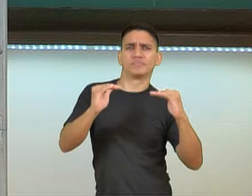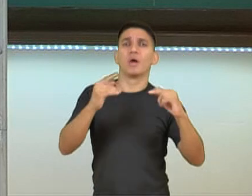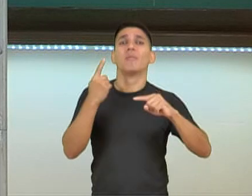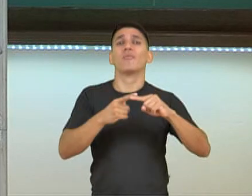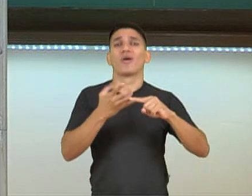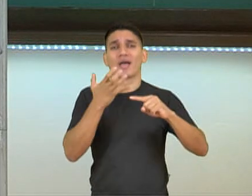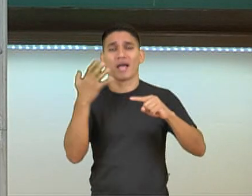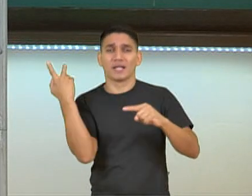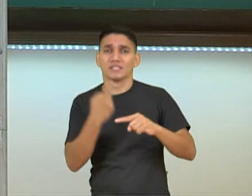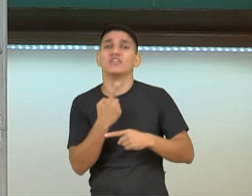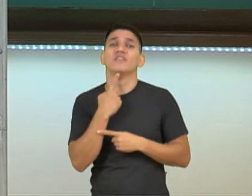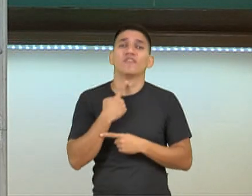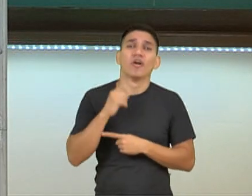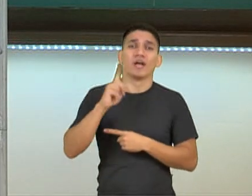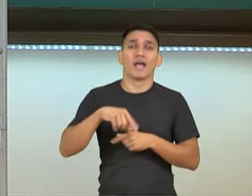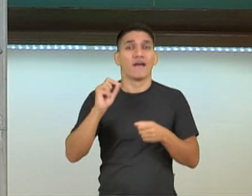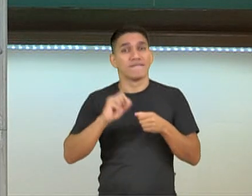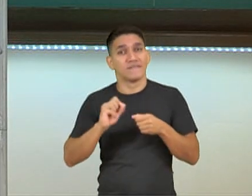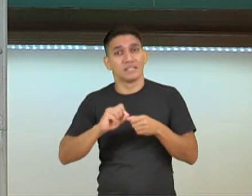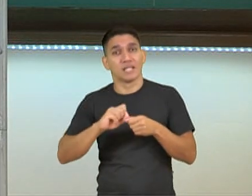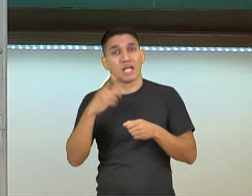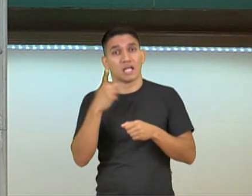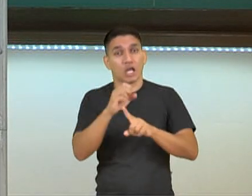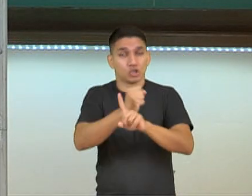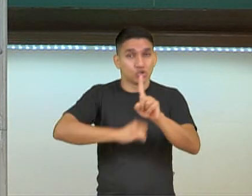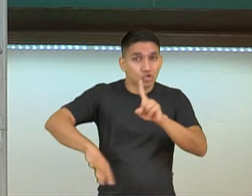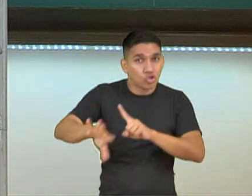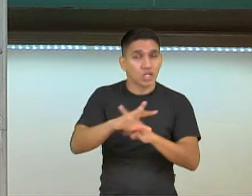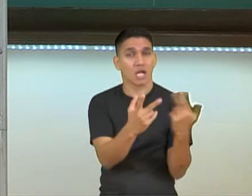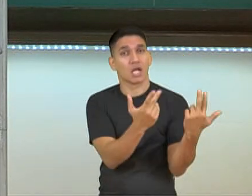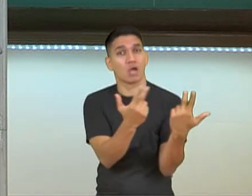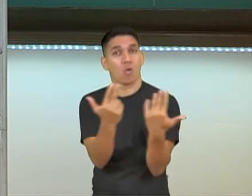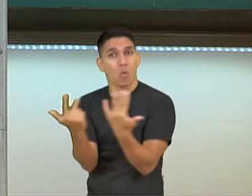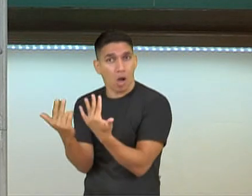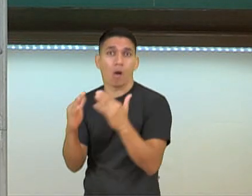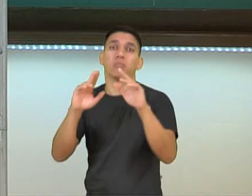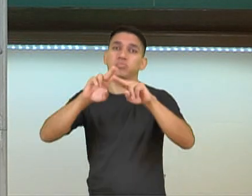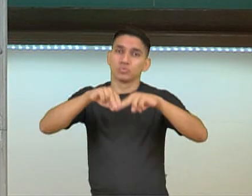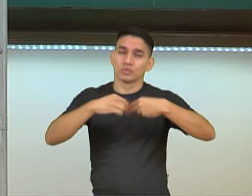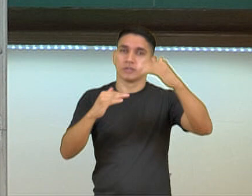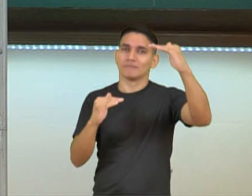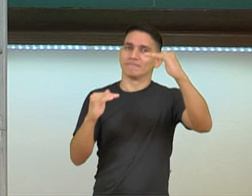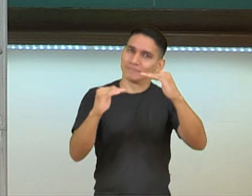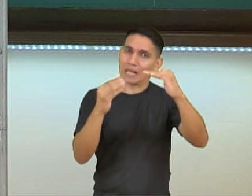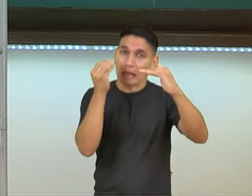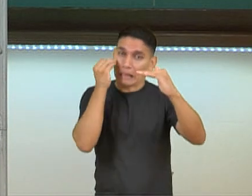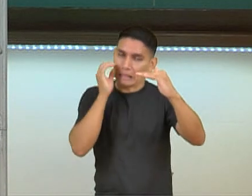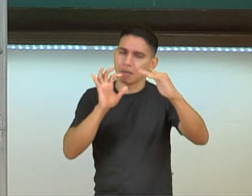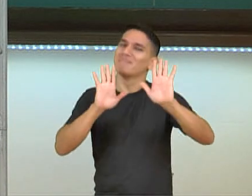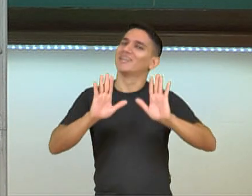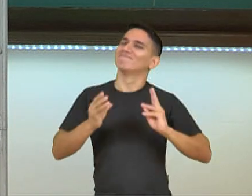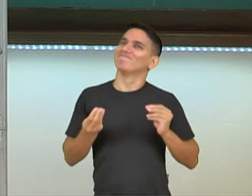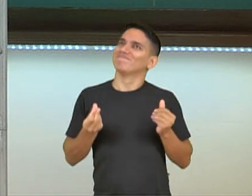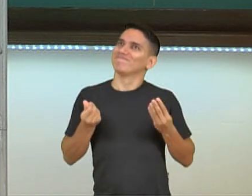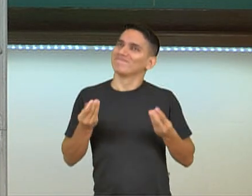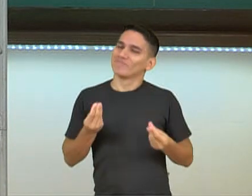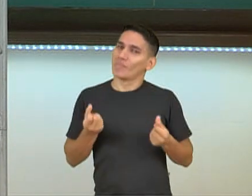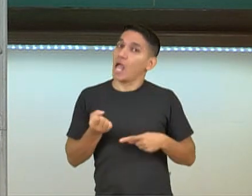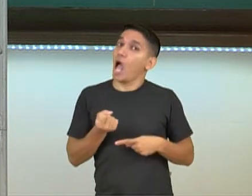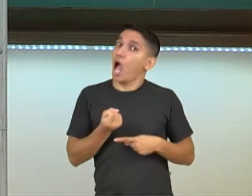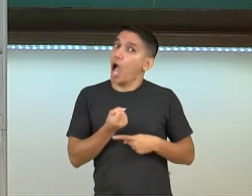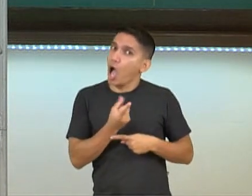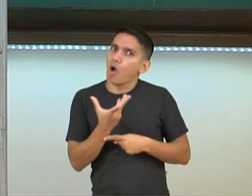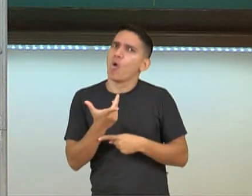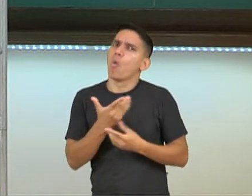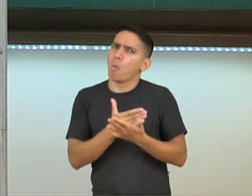viver, a primeira intenção era viver numa sociedade mais igualitária. Mas eis que algumas coisas começam